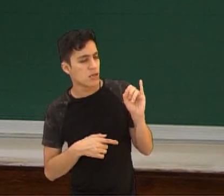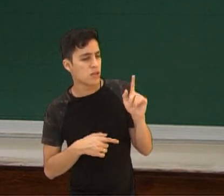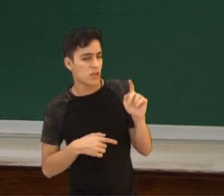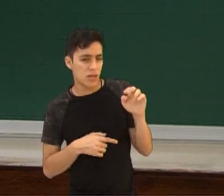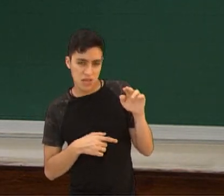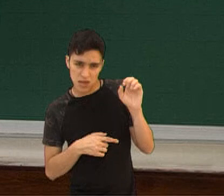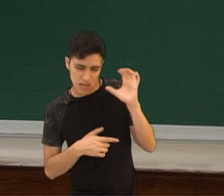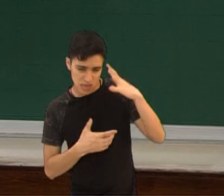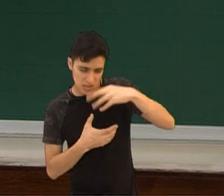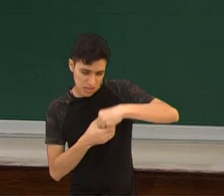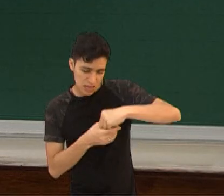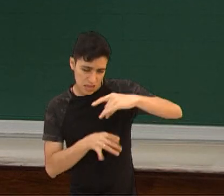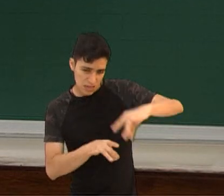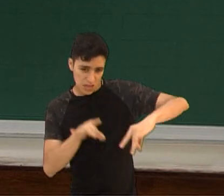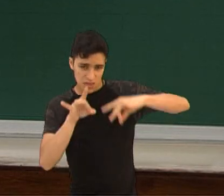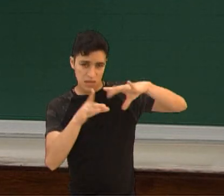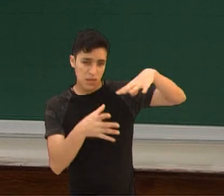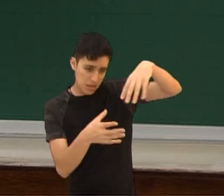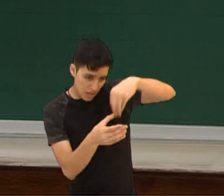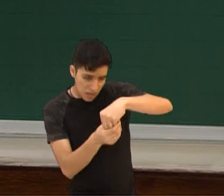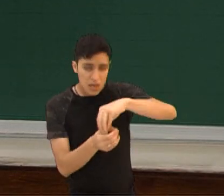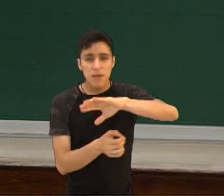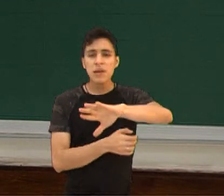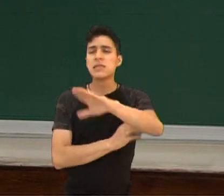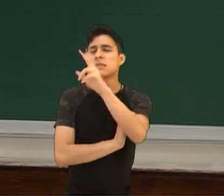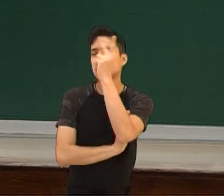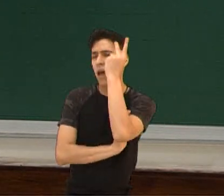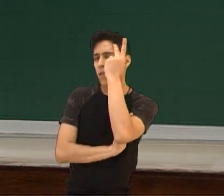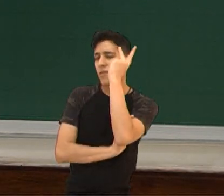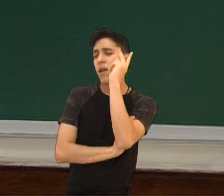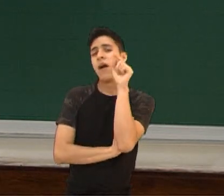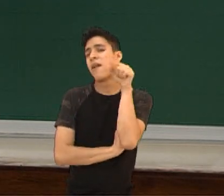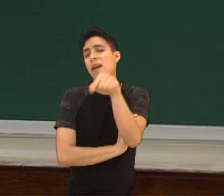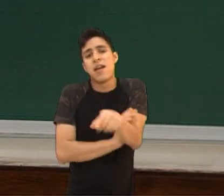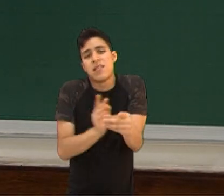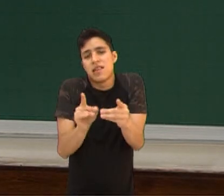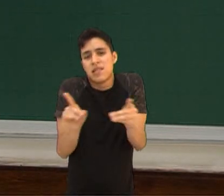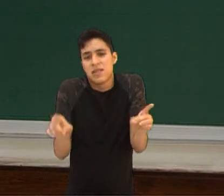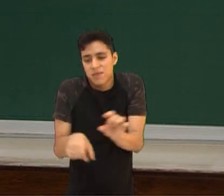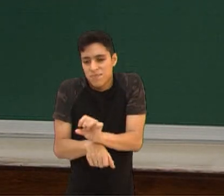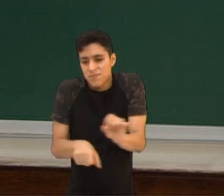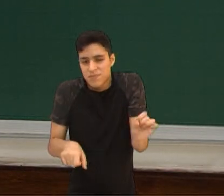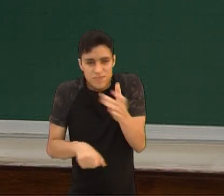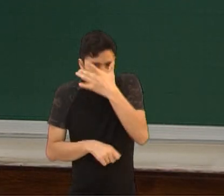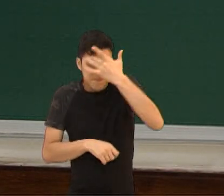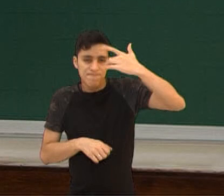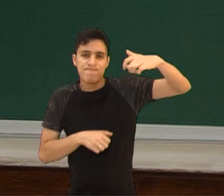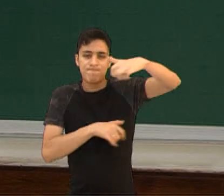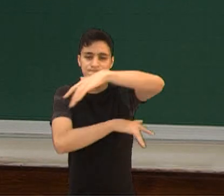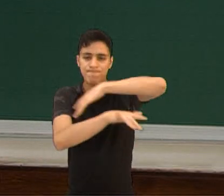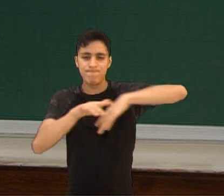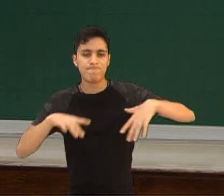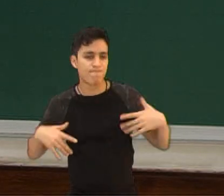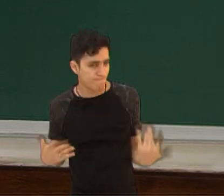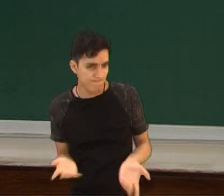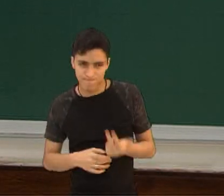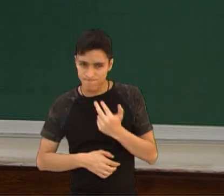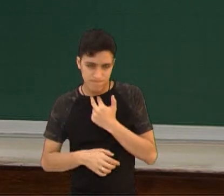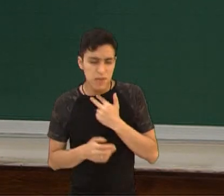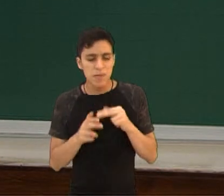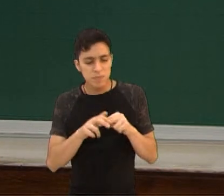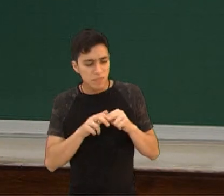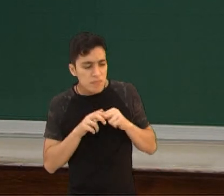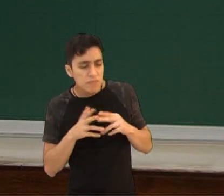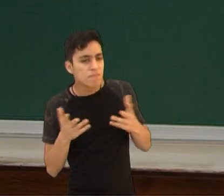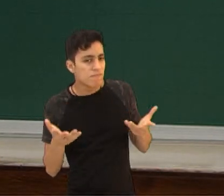nacionais, mas o fato é que um fenômeno natural, a presença do deserto, impede e nos dá essa aglomeração aqui, essa densidade que é